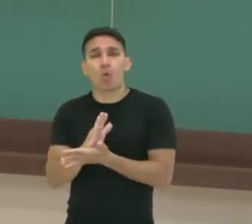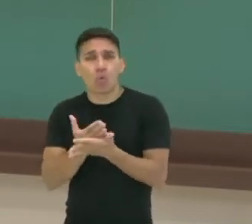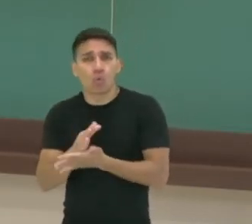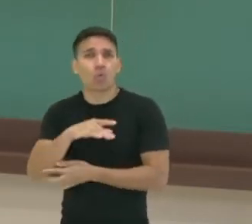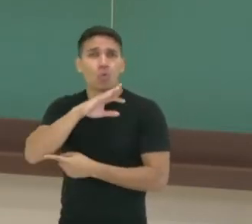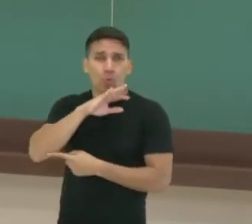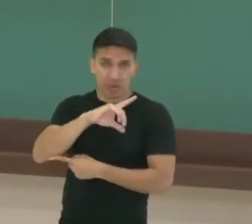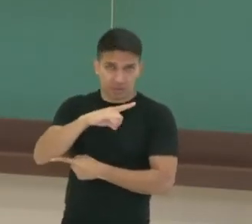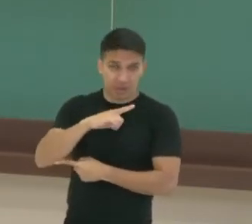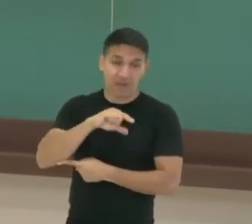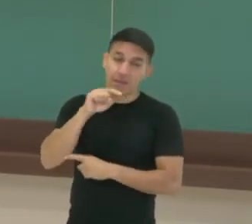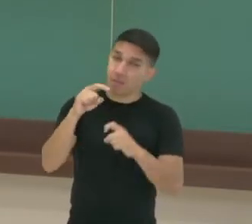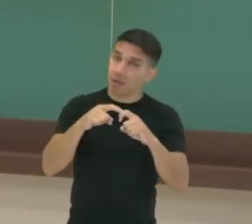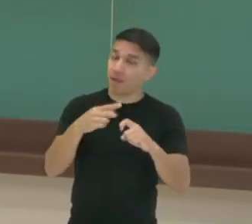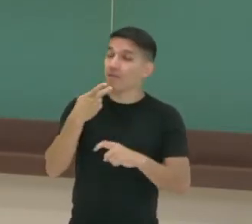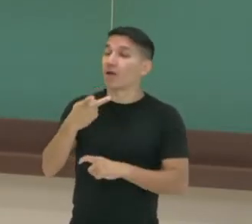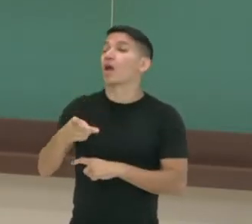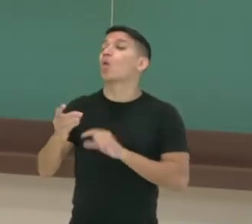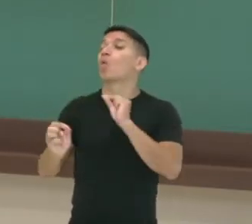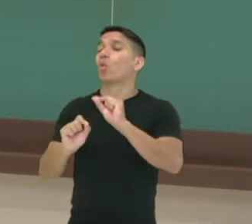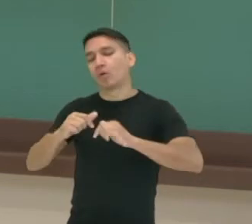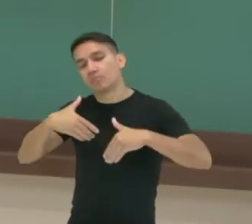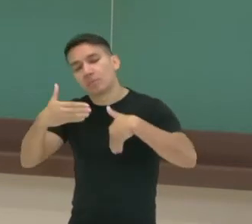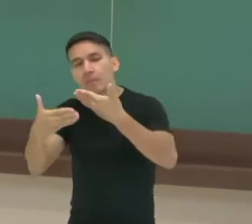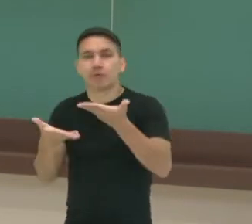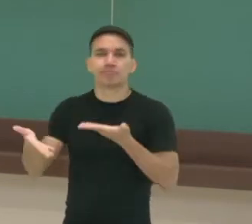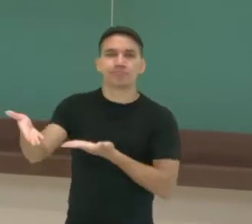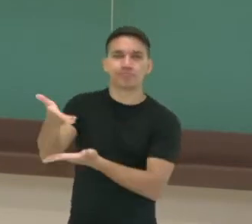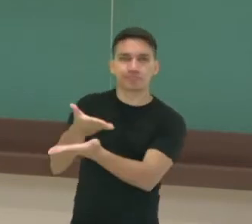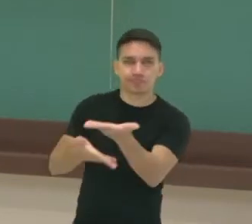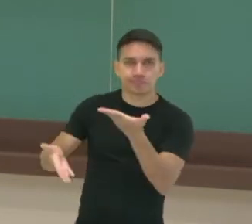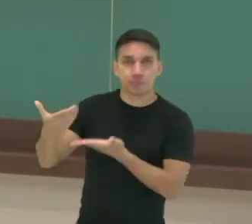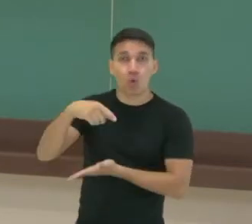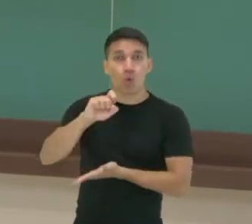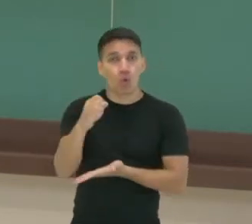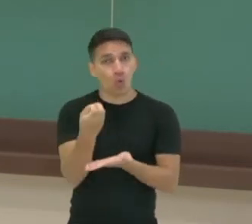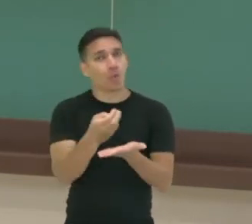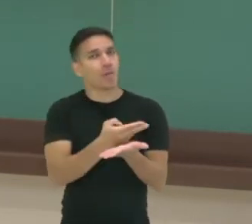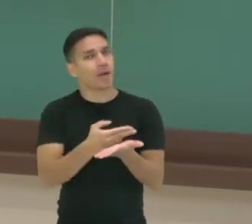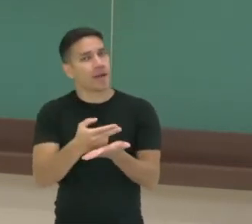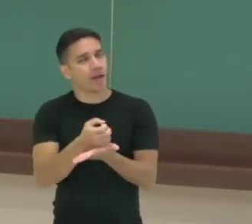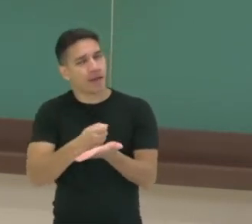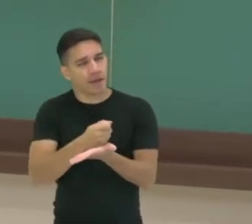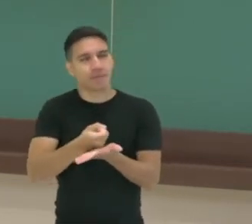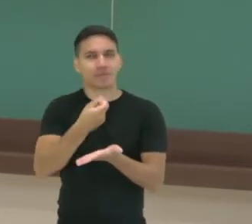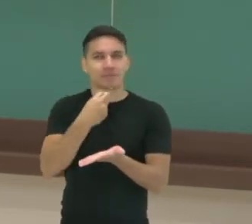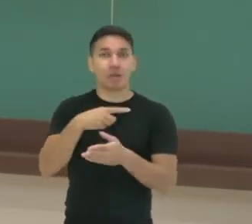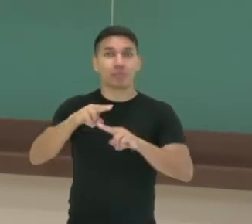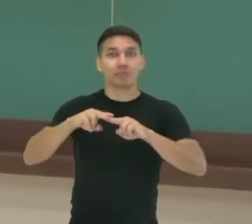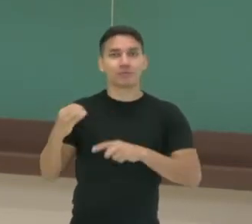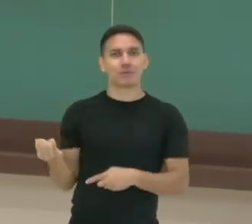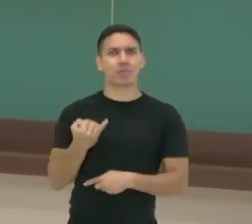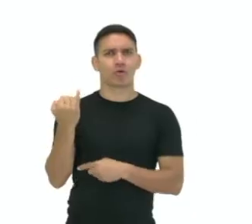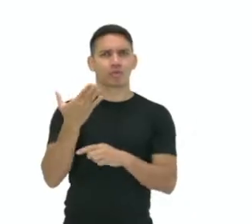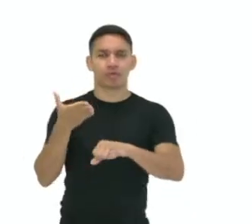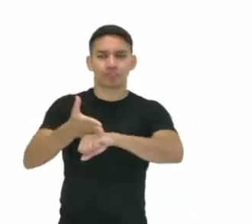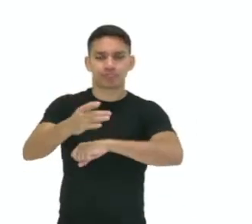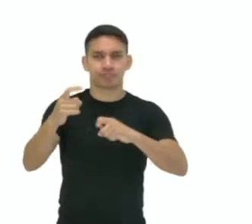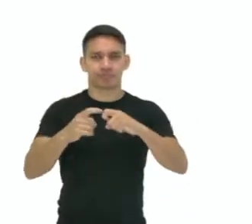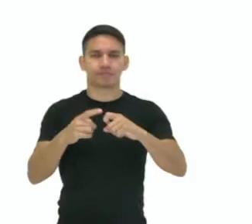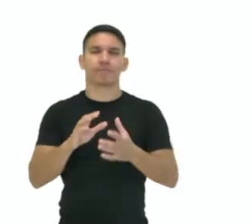um procedimento ou um medicamento. Por isso é importante visitar esse profissional. Qual é a importância